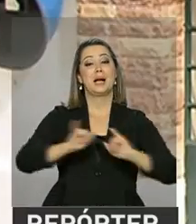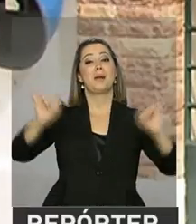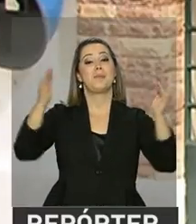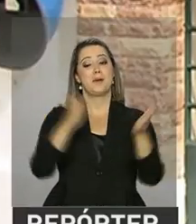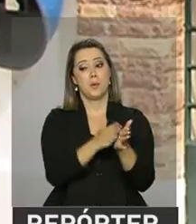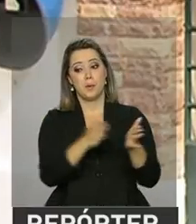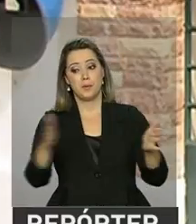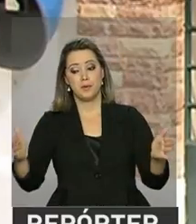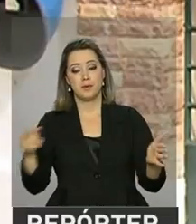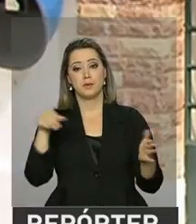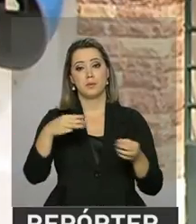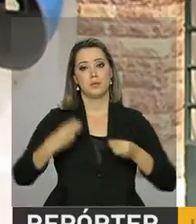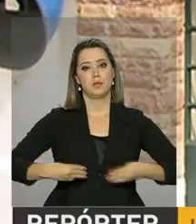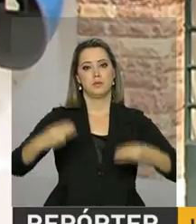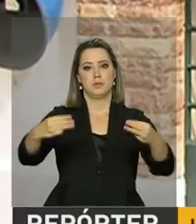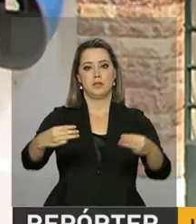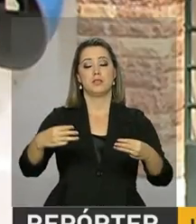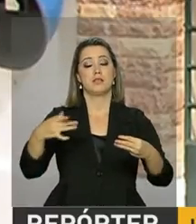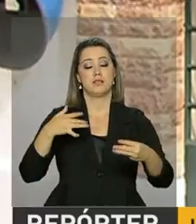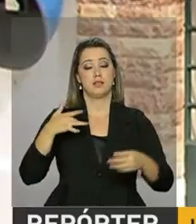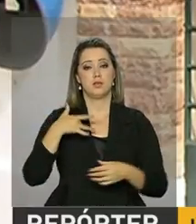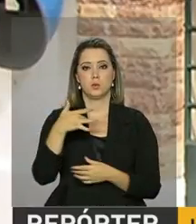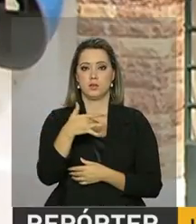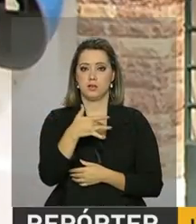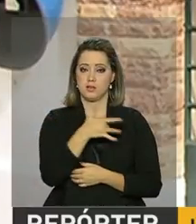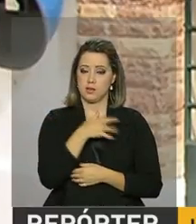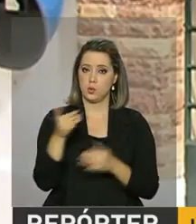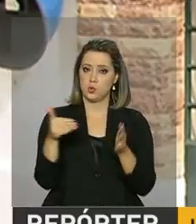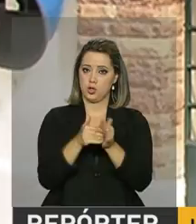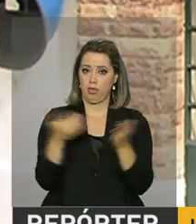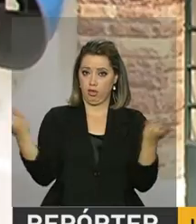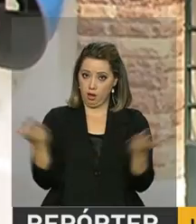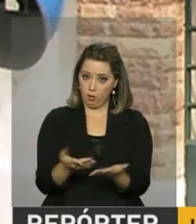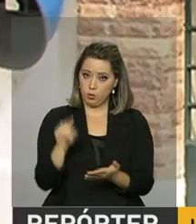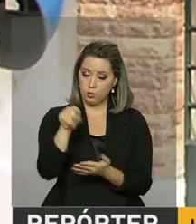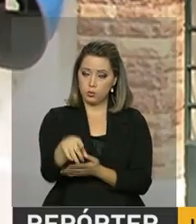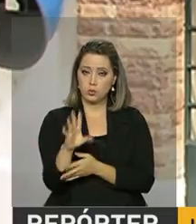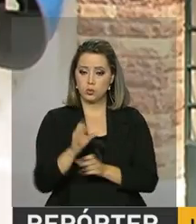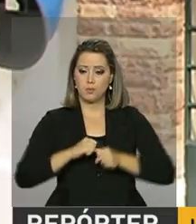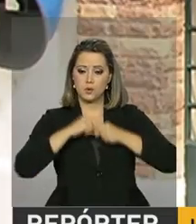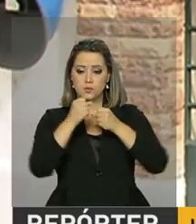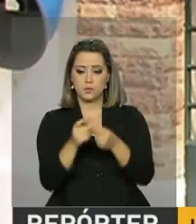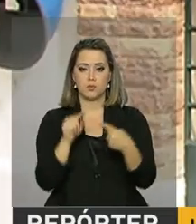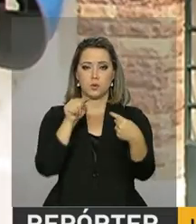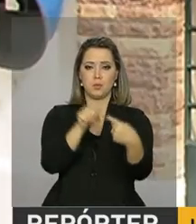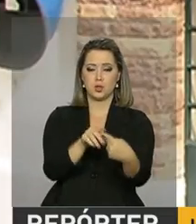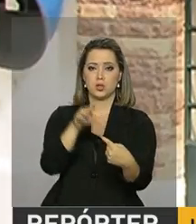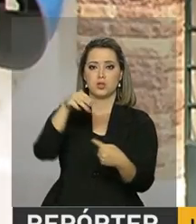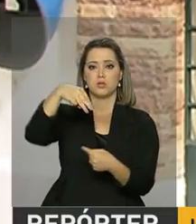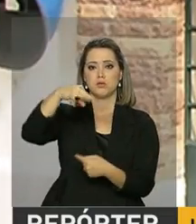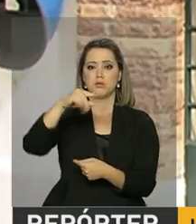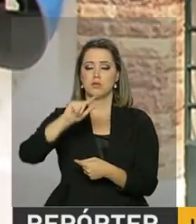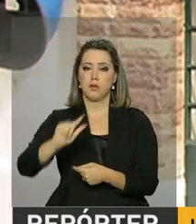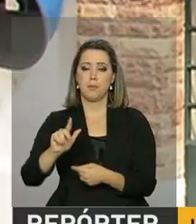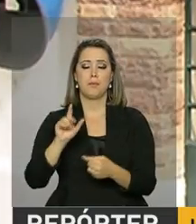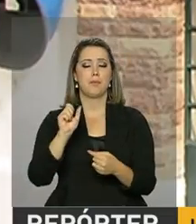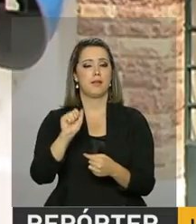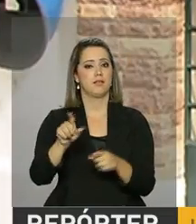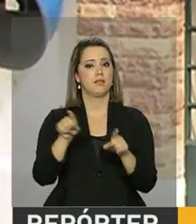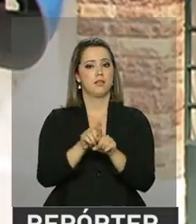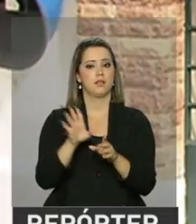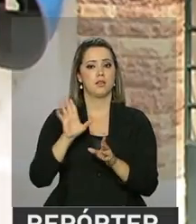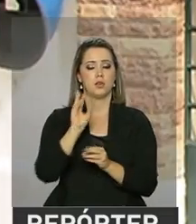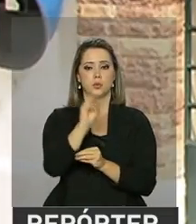prorrogada pelo Ministério da Saúde até esta sexta-feira como um esforço do governo para Alcançar a meta que neste ano é imunizar mais de